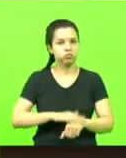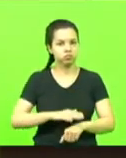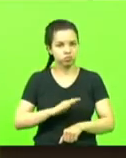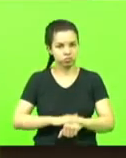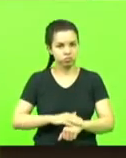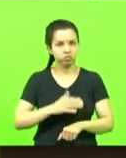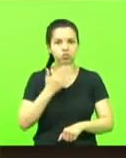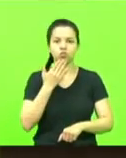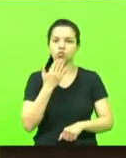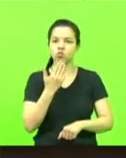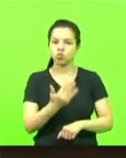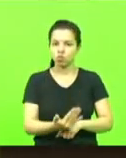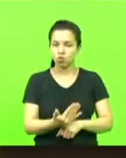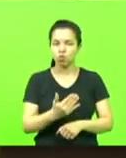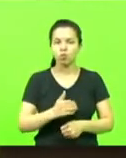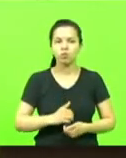ensejou